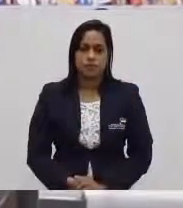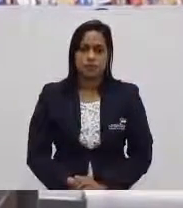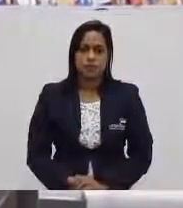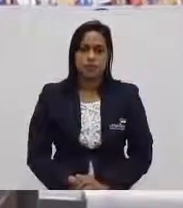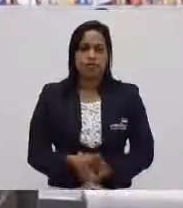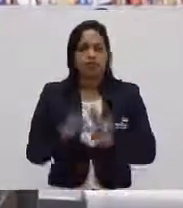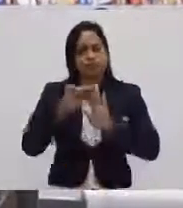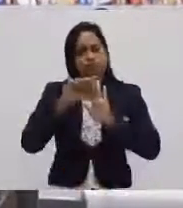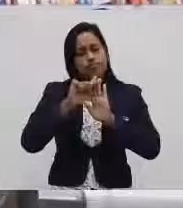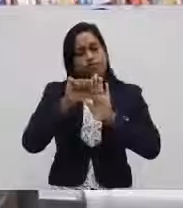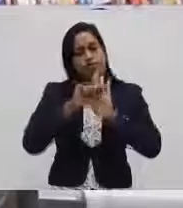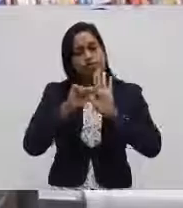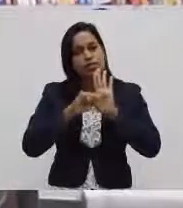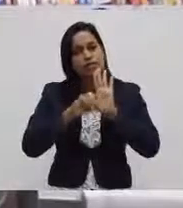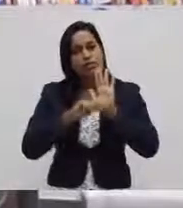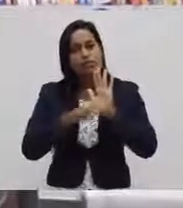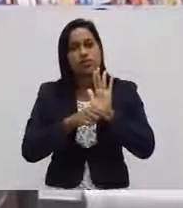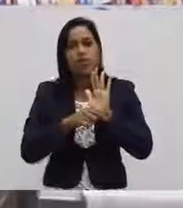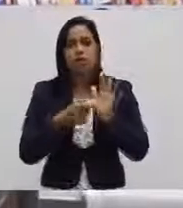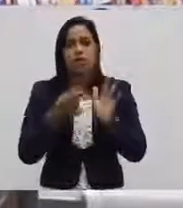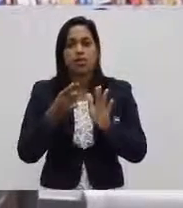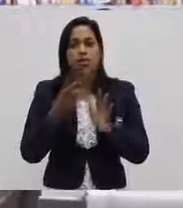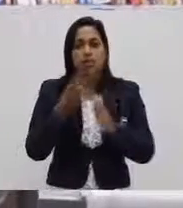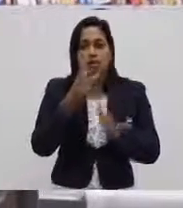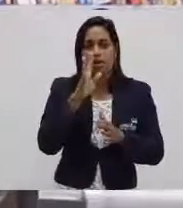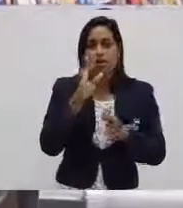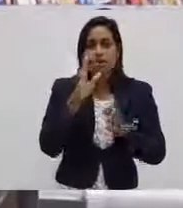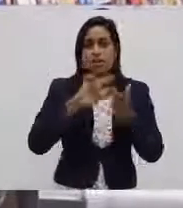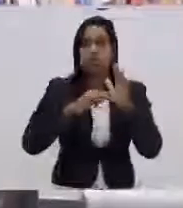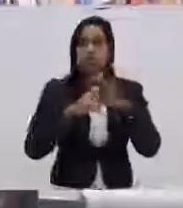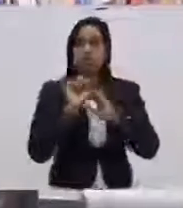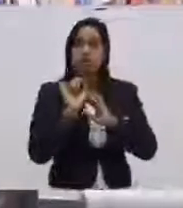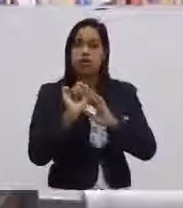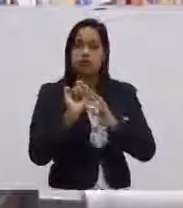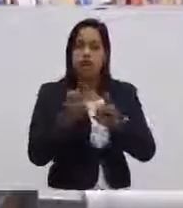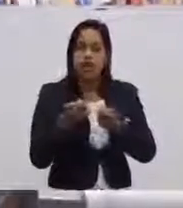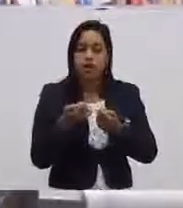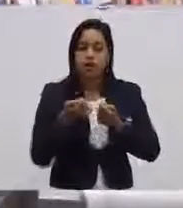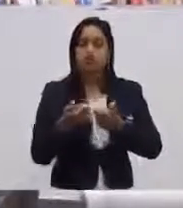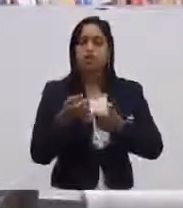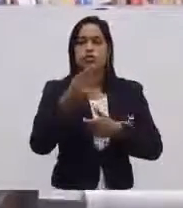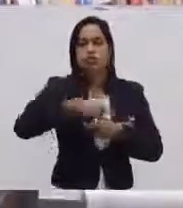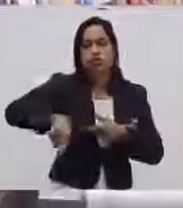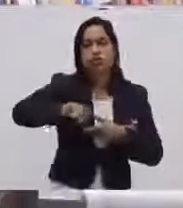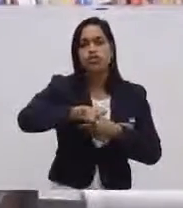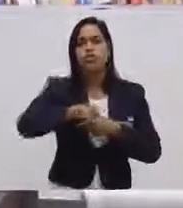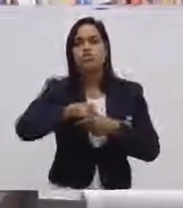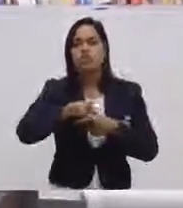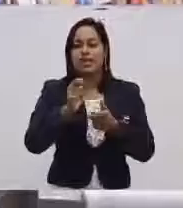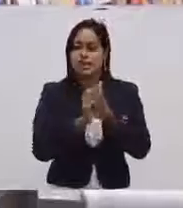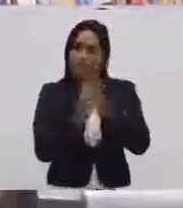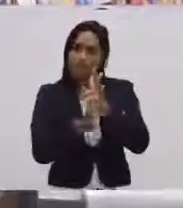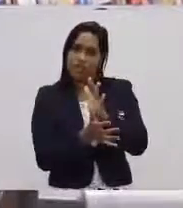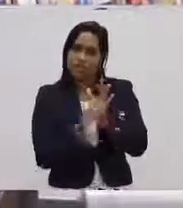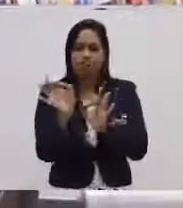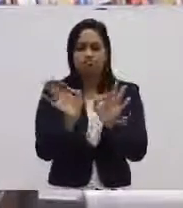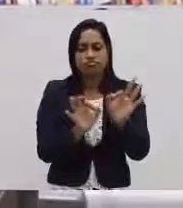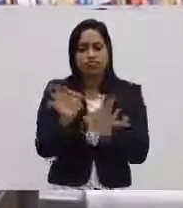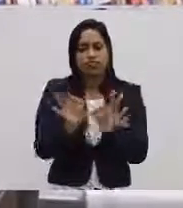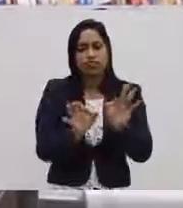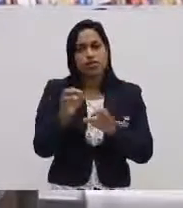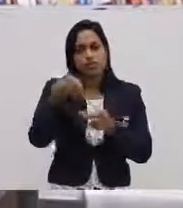O planejamento do arranjo físico envolve decisões sobre a disposição das unidades produtivas em uma